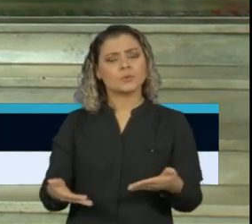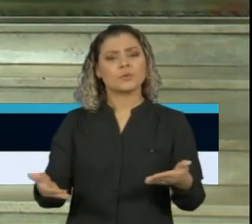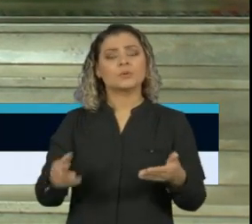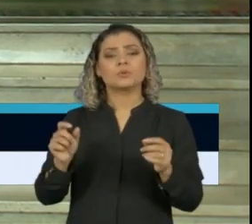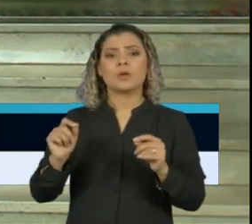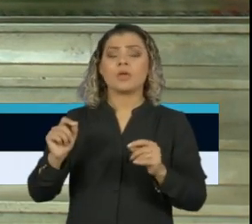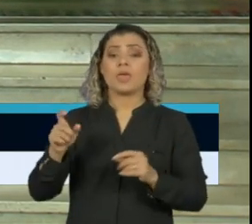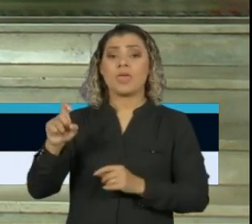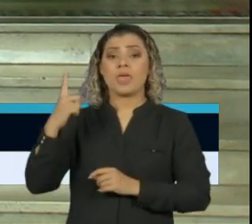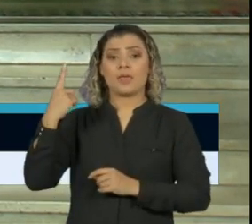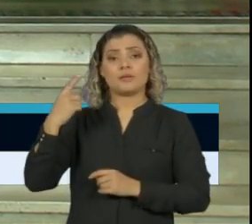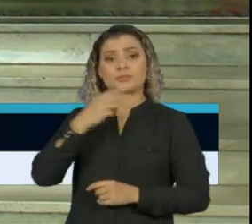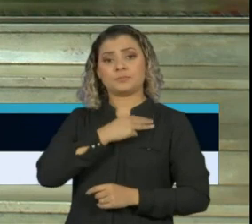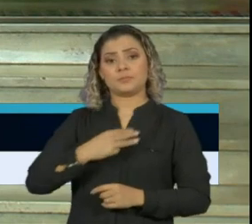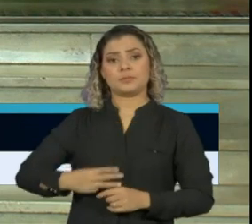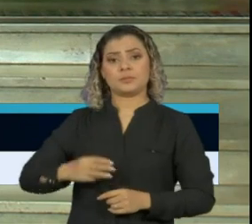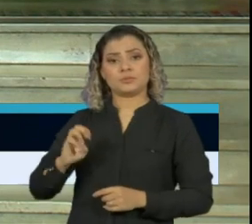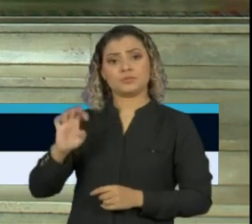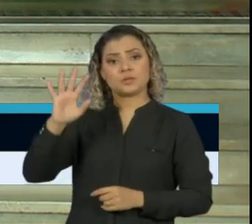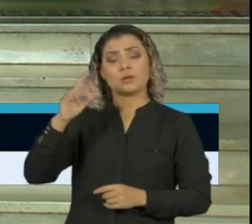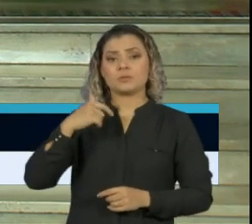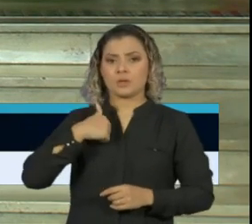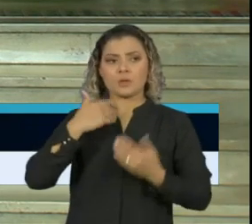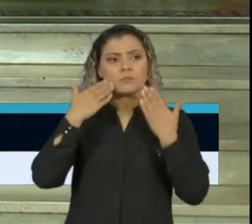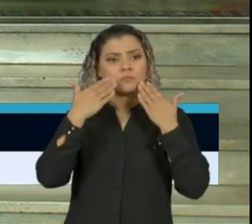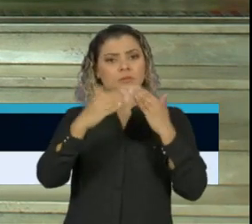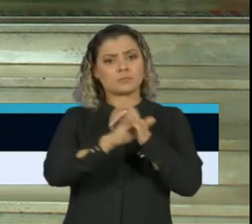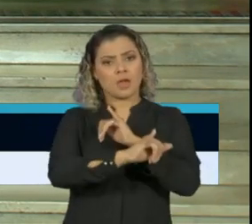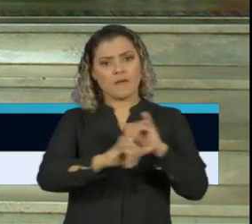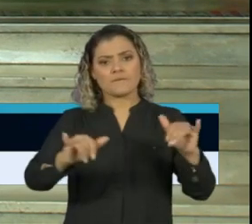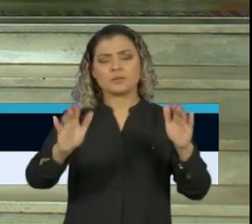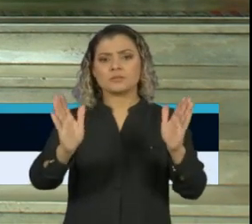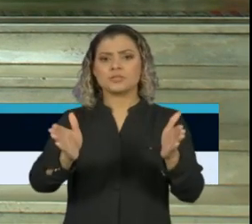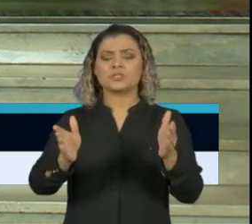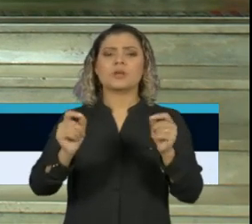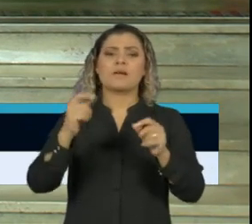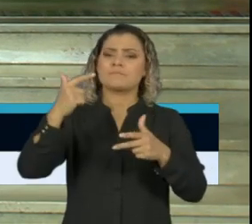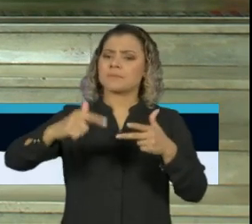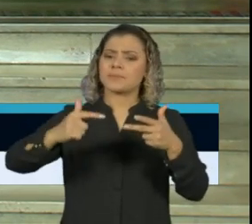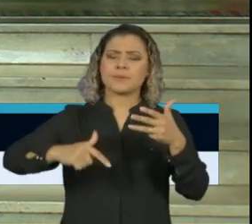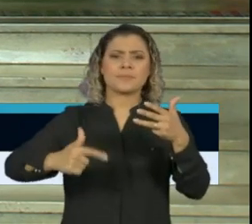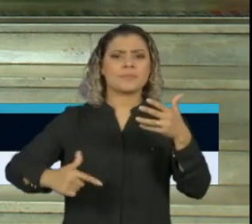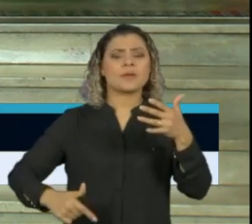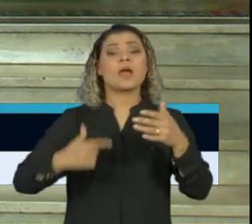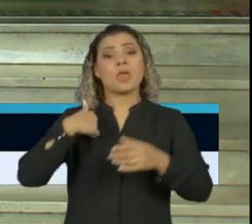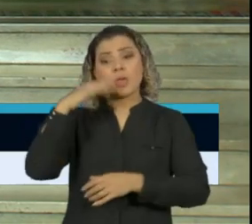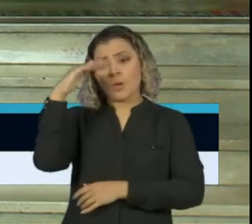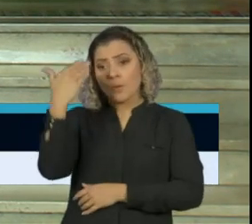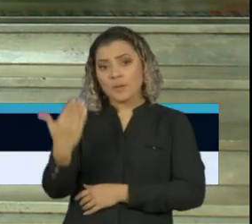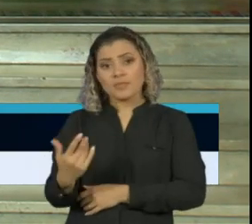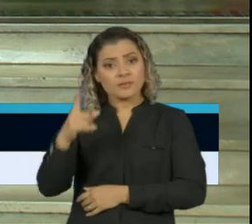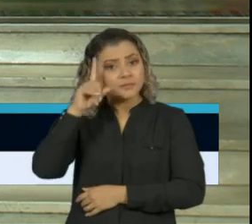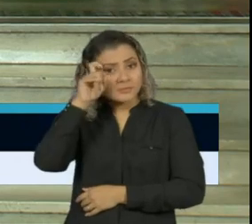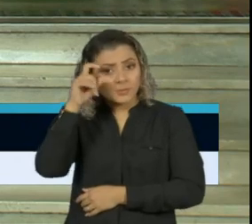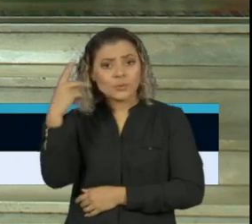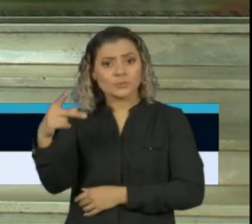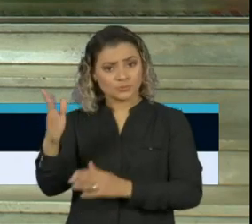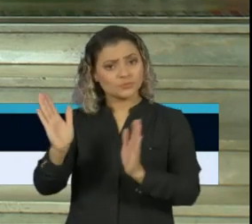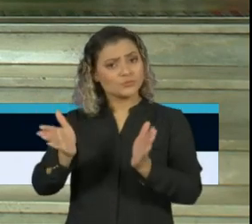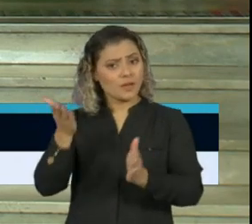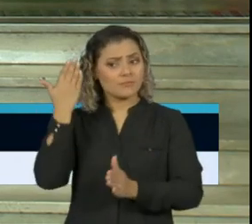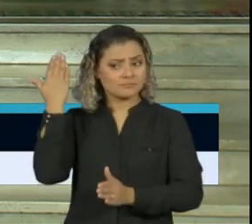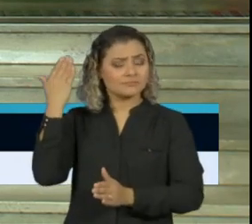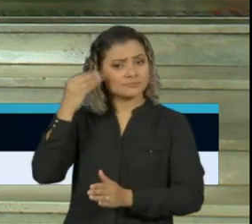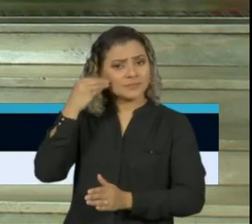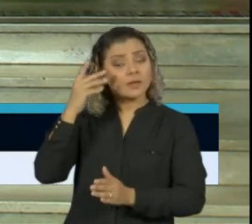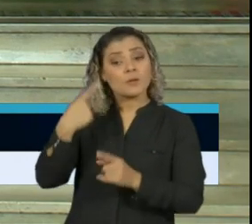de ex-ministro de Estado. Eu já revelei publicamente, por várias vezes, inclusive homenageei o ministro aqui no Palácio dos Bandeirantes,